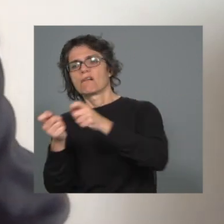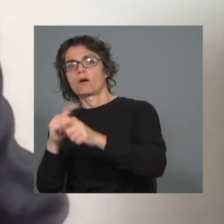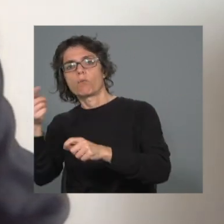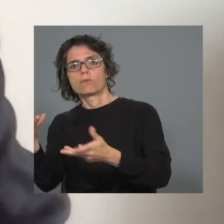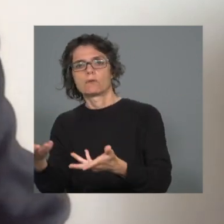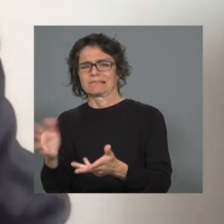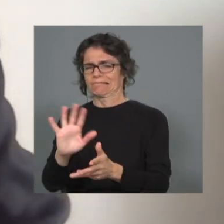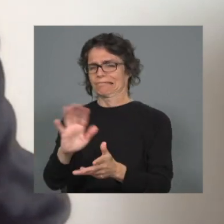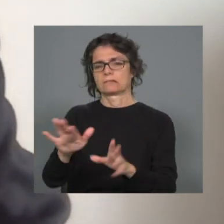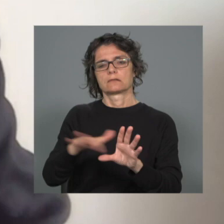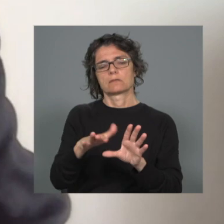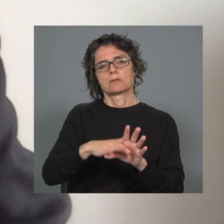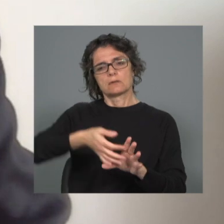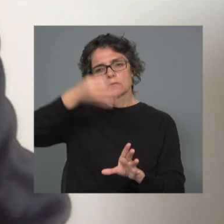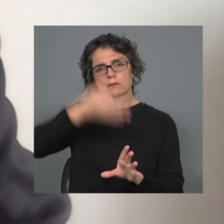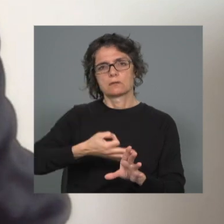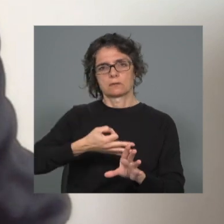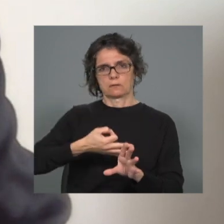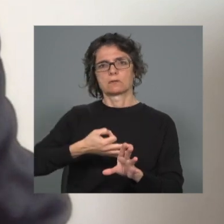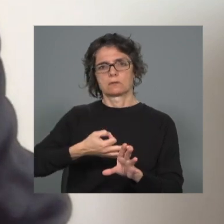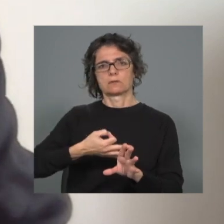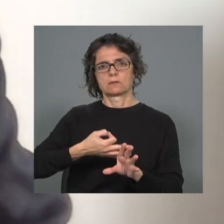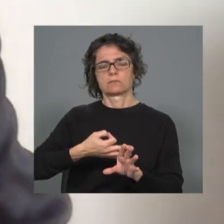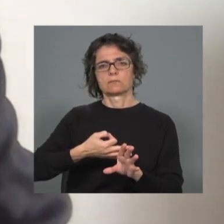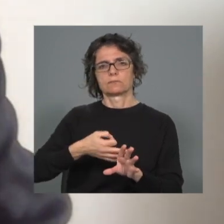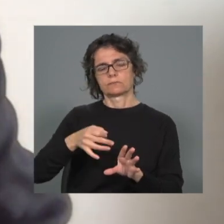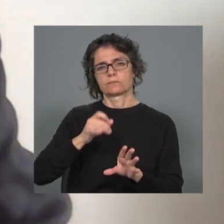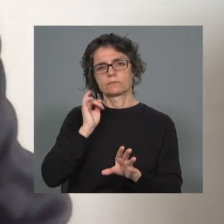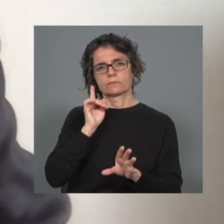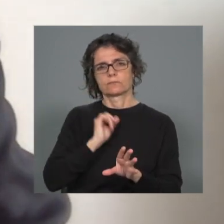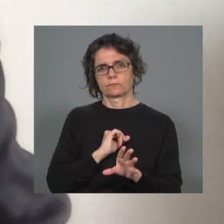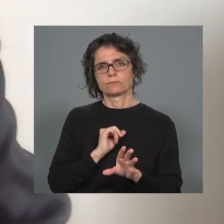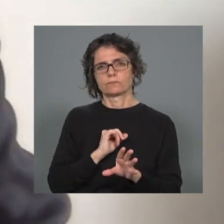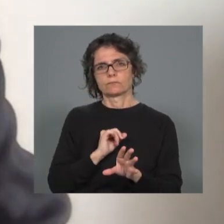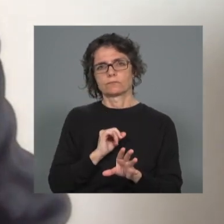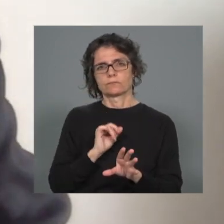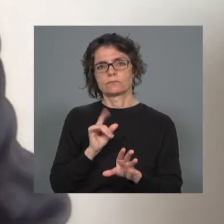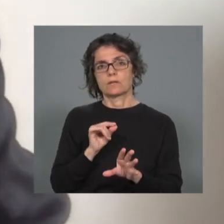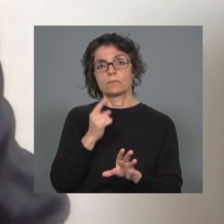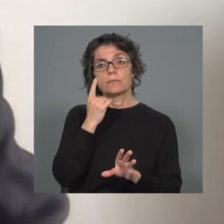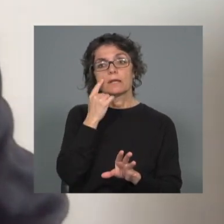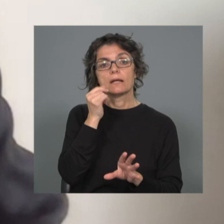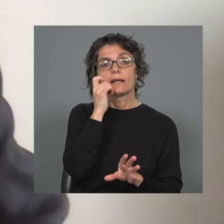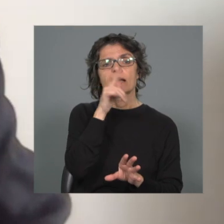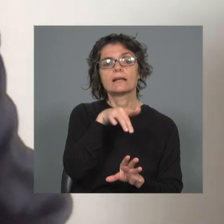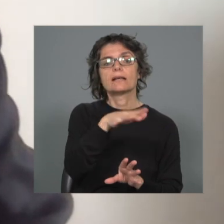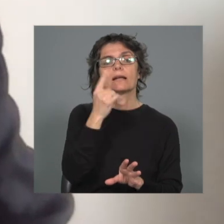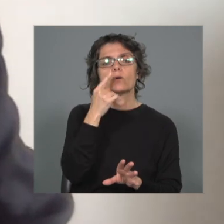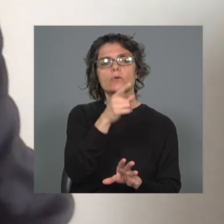participativa de todas as entidades que estão no terreno e que estão mais na capacidade de proximidade de conhecer e de responder às